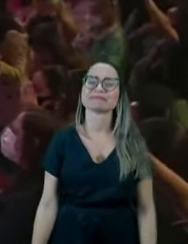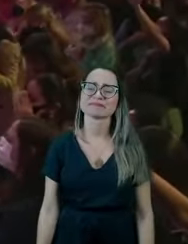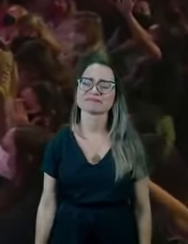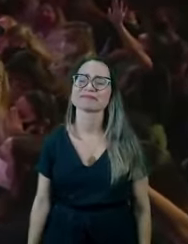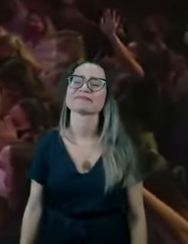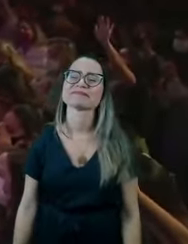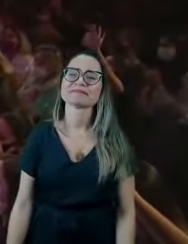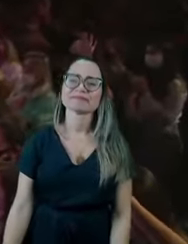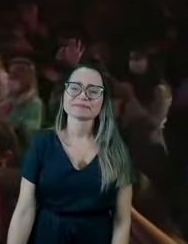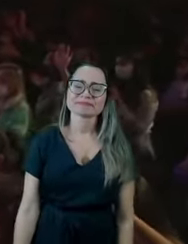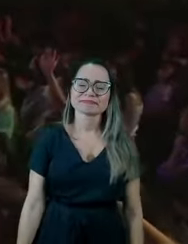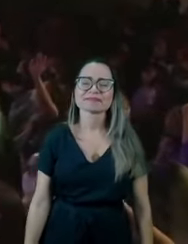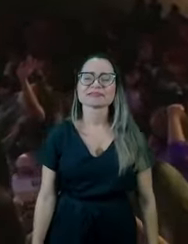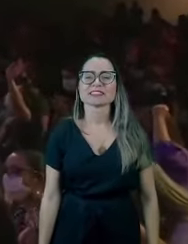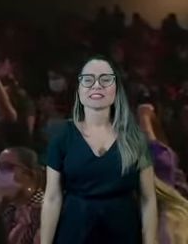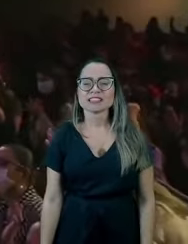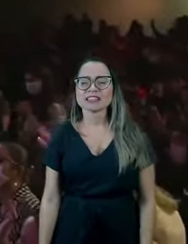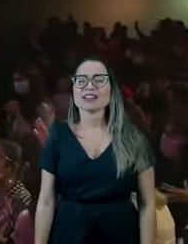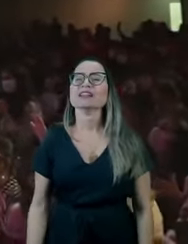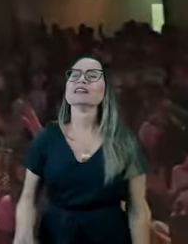Nada mais,